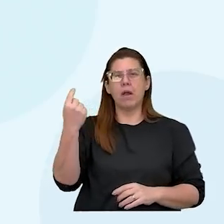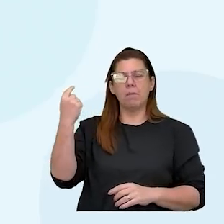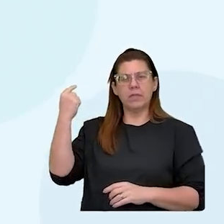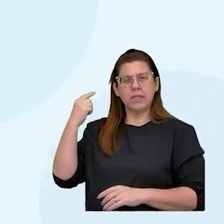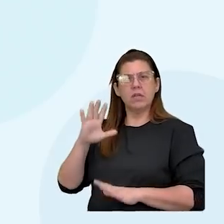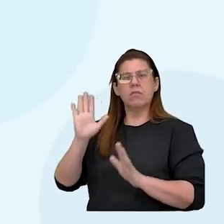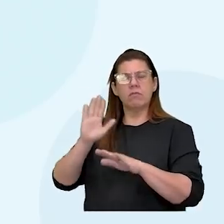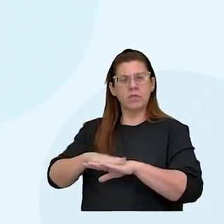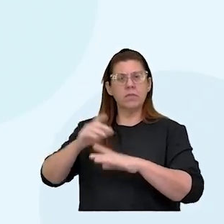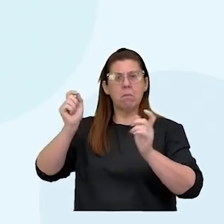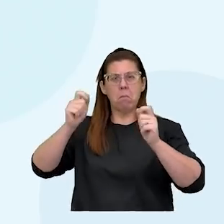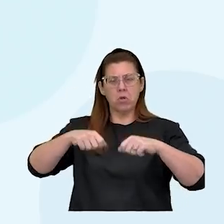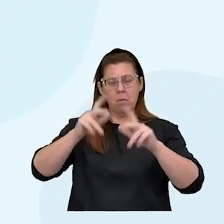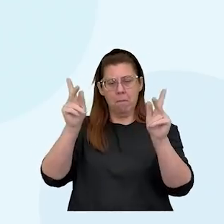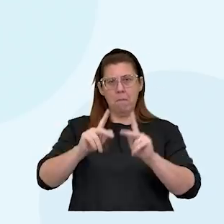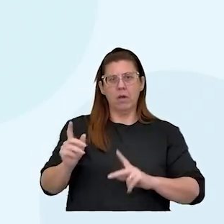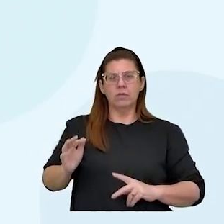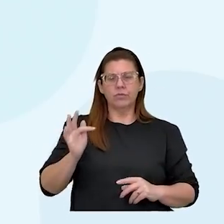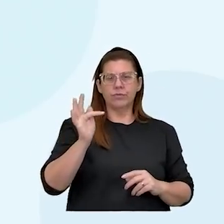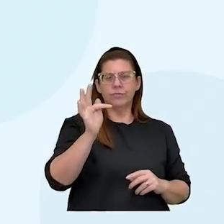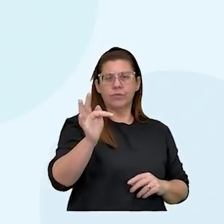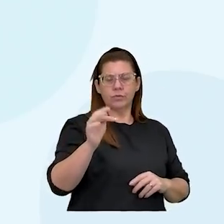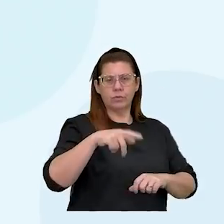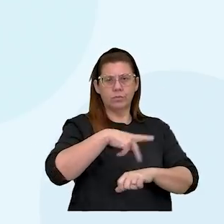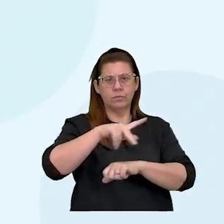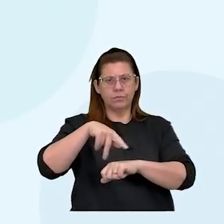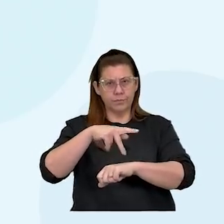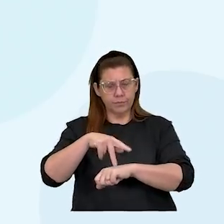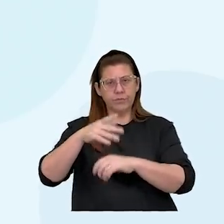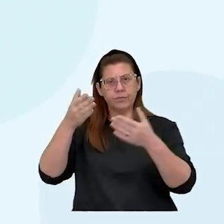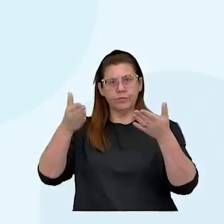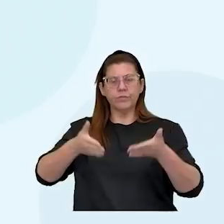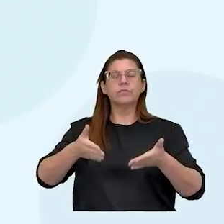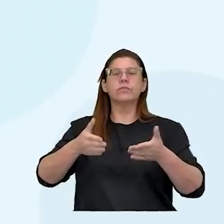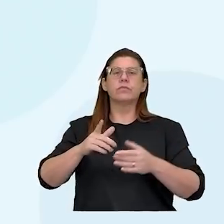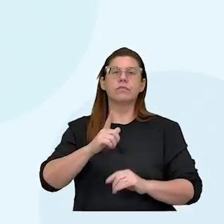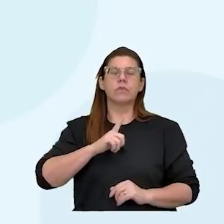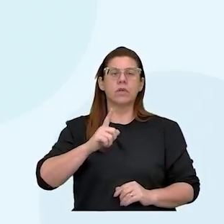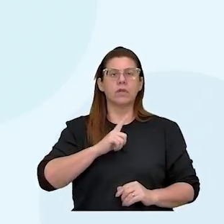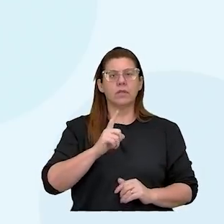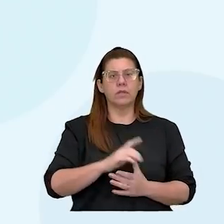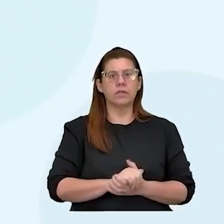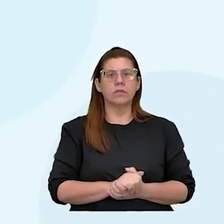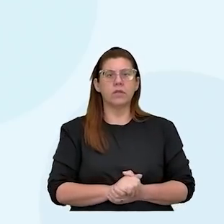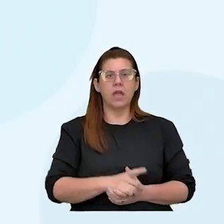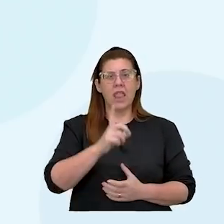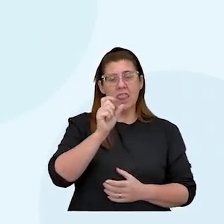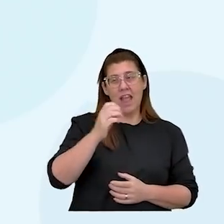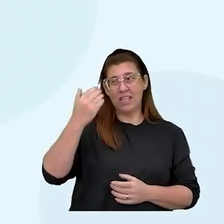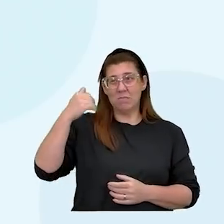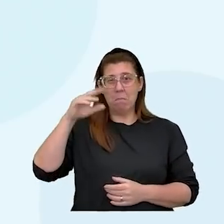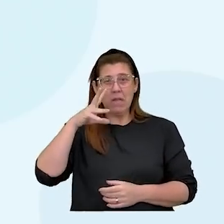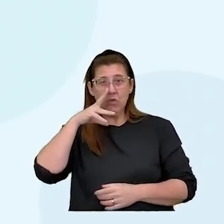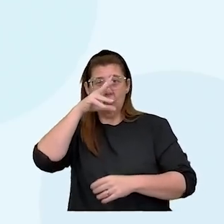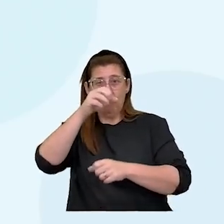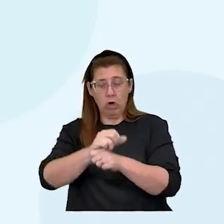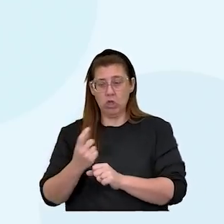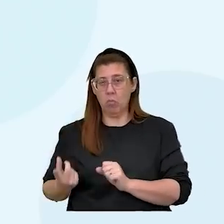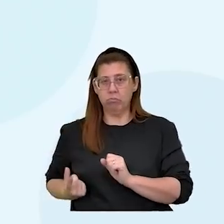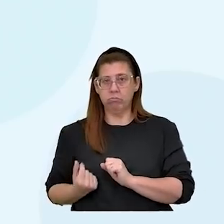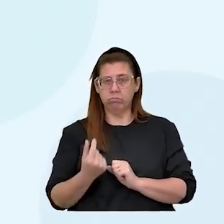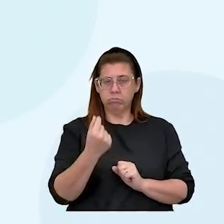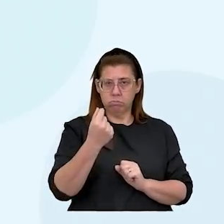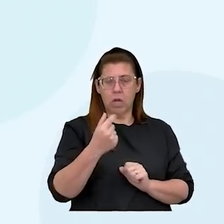tornar possível a paz no futuro, um país que hoje se encontra entre as 10 maiores potências